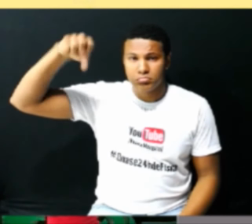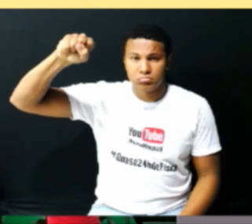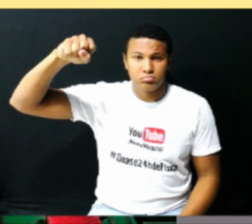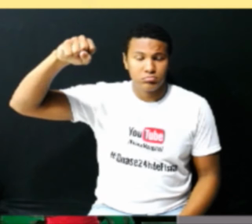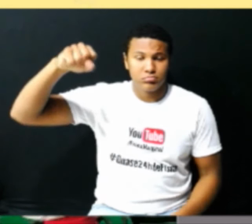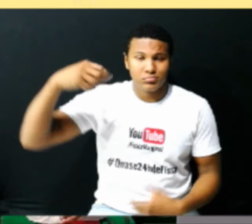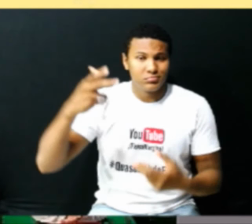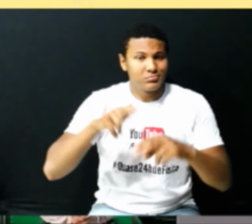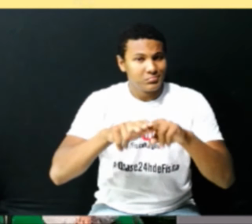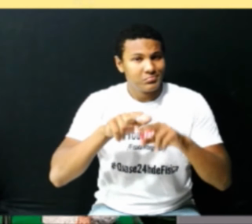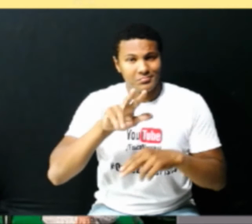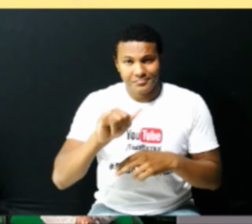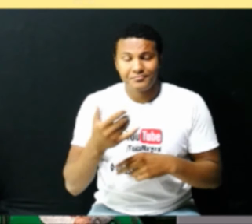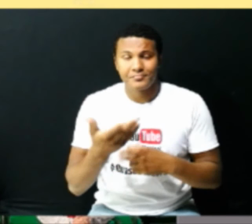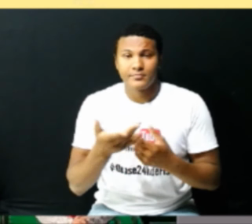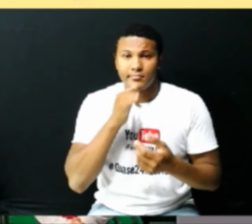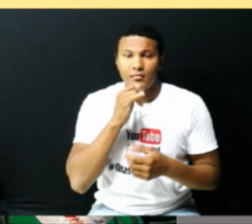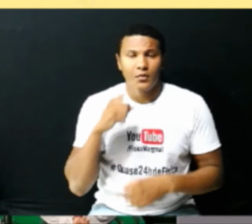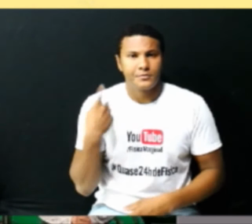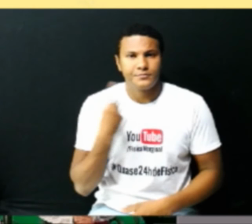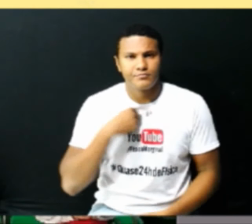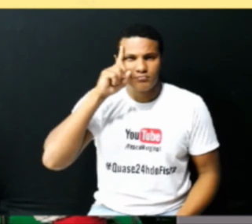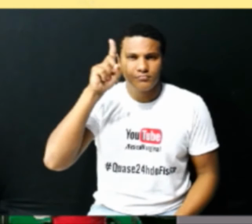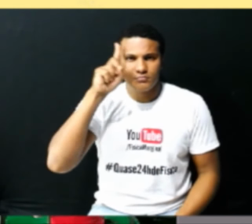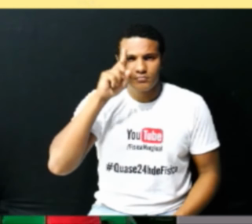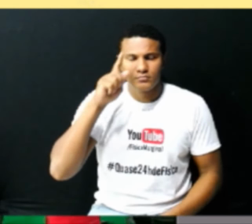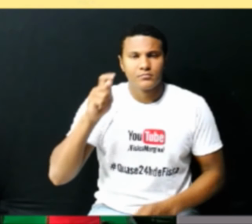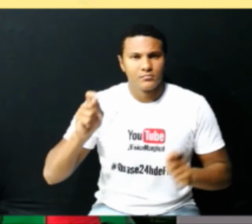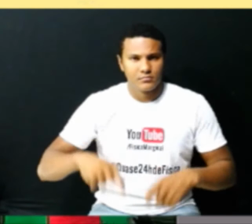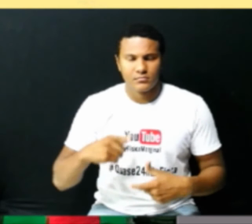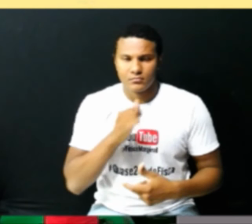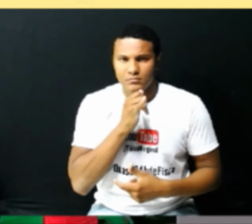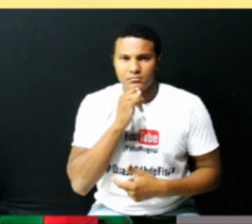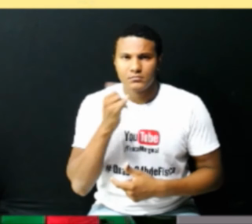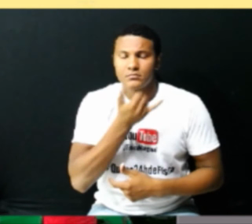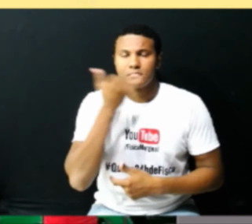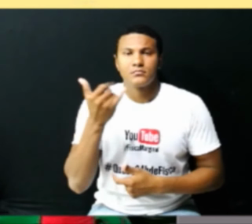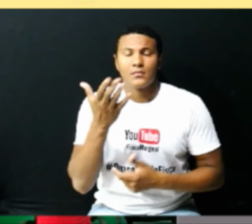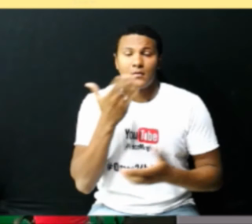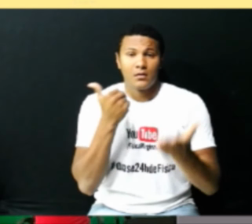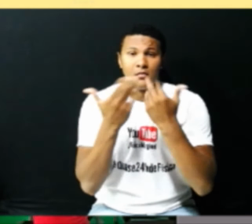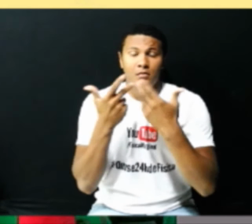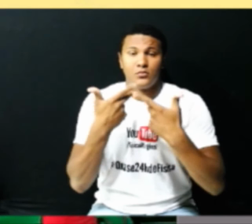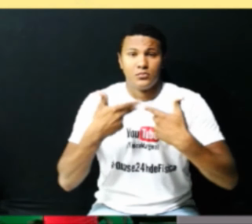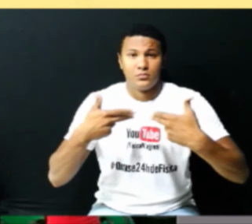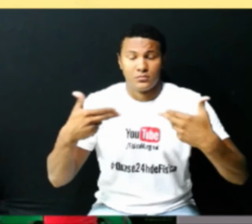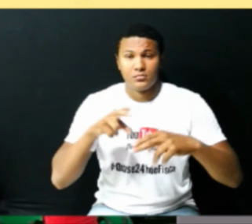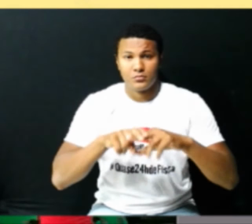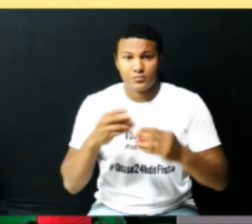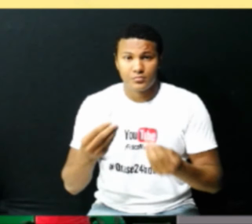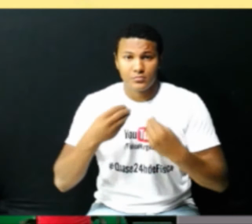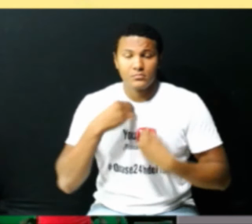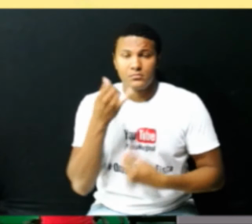no dia a dia para nos movimentarmos vem dos alimentos que a gente consome. Então, os alimentos fornecem energia para a gente, agora ele